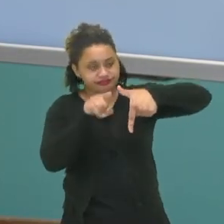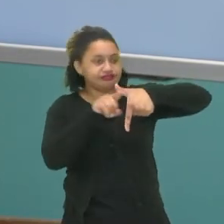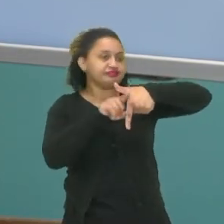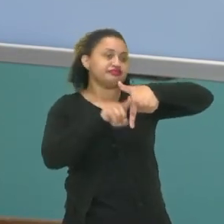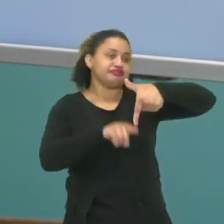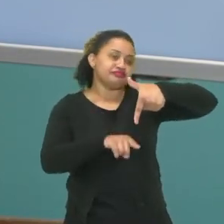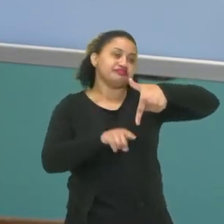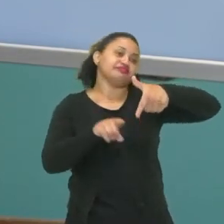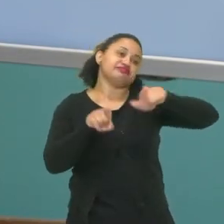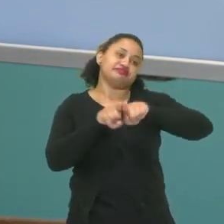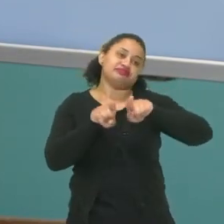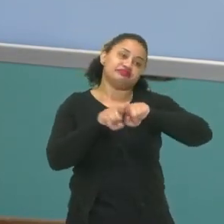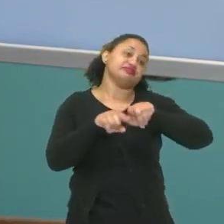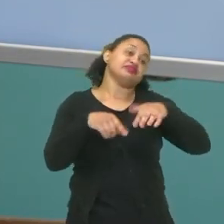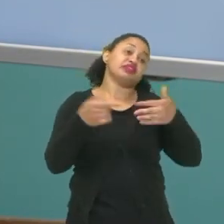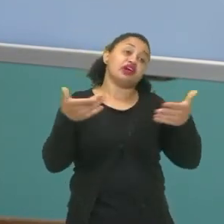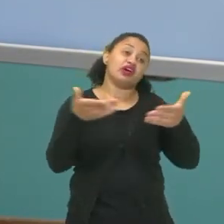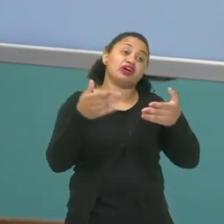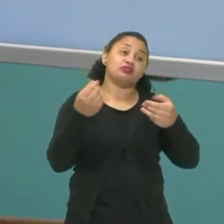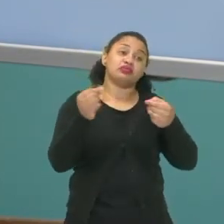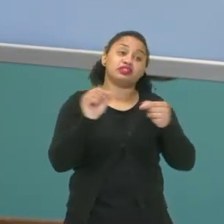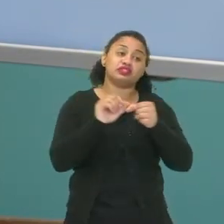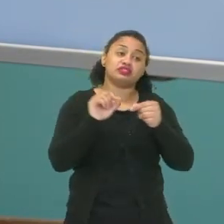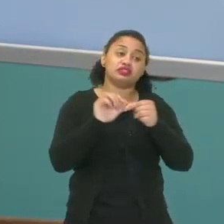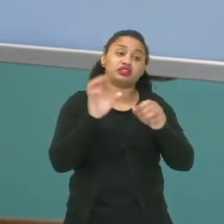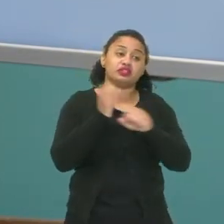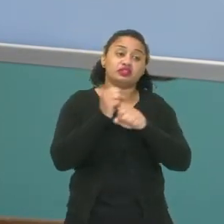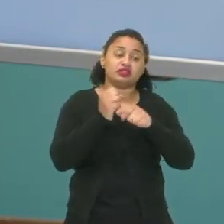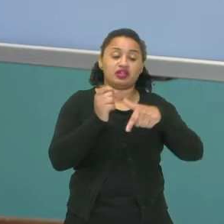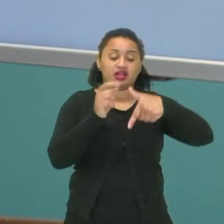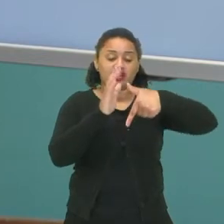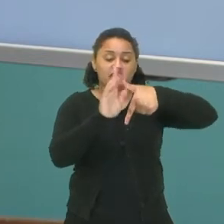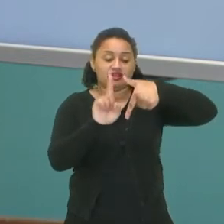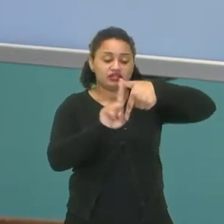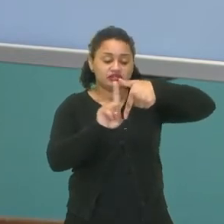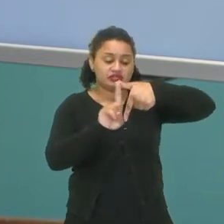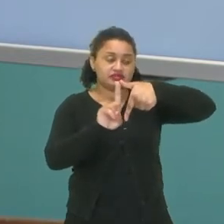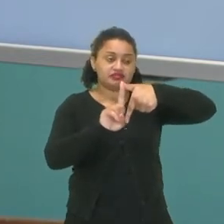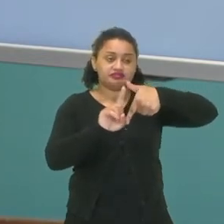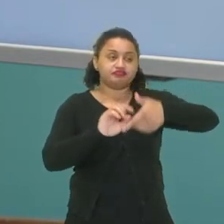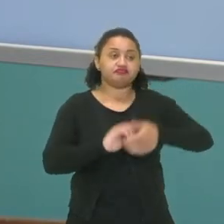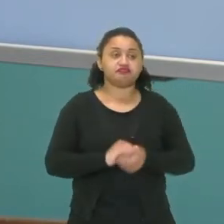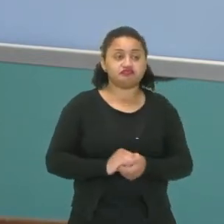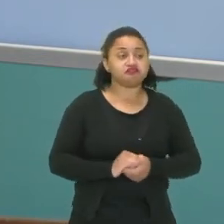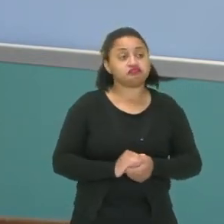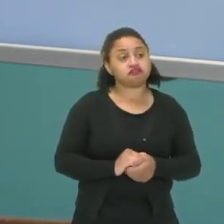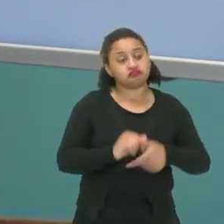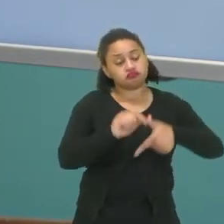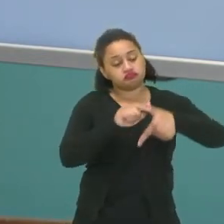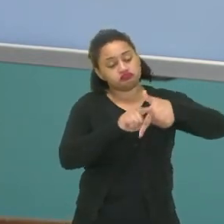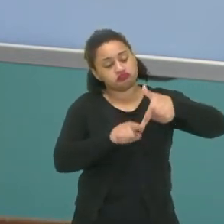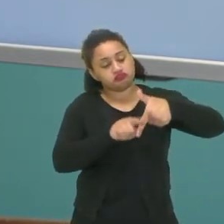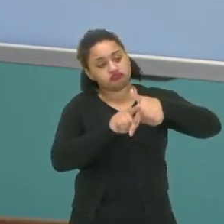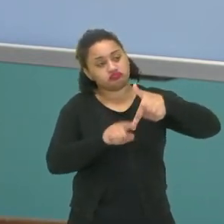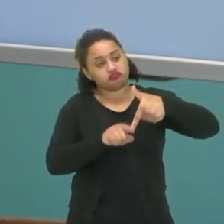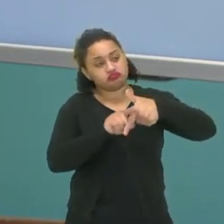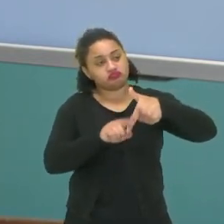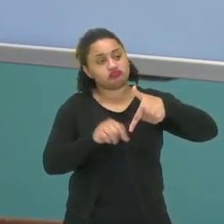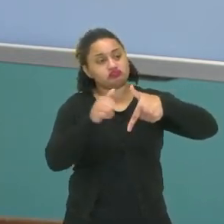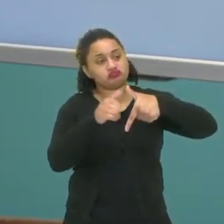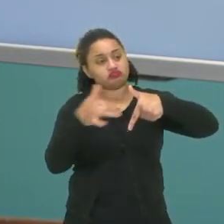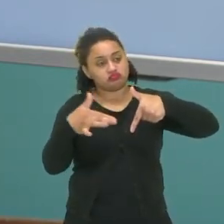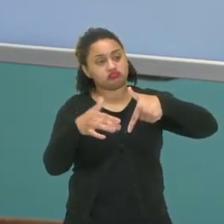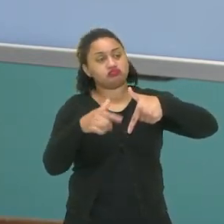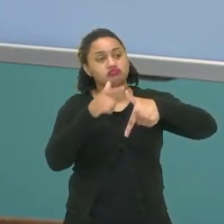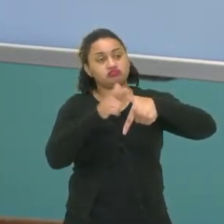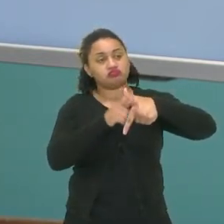retângulo, ou seja, nós temos que calcular esse valor aqui agora. Esse cateto aqui eu tenho que vale 13